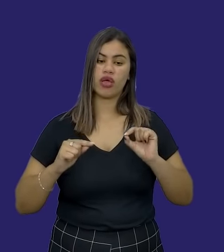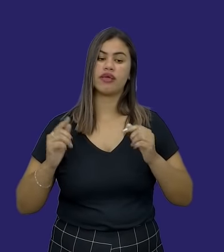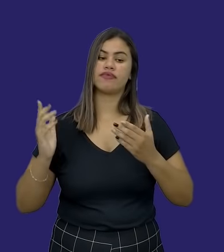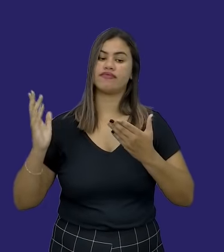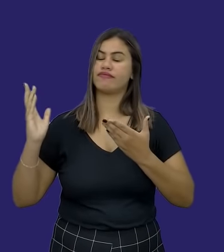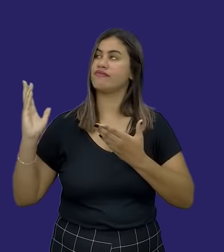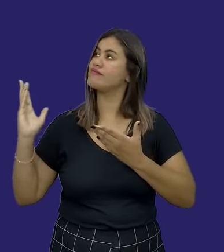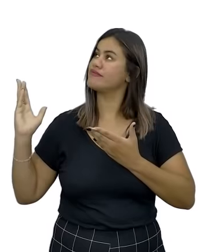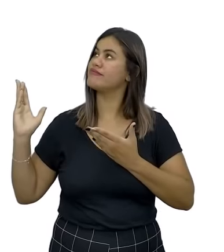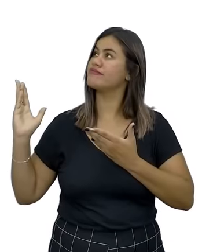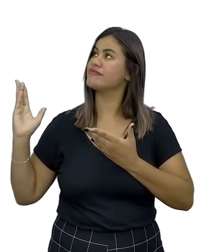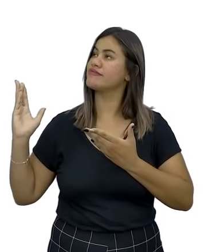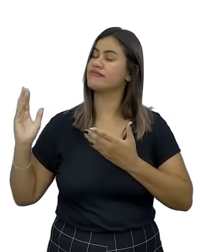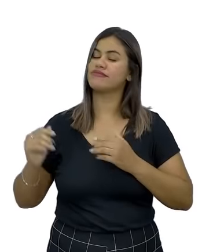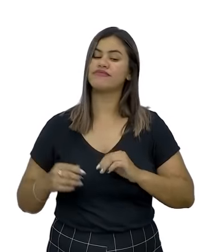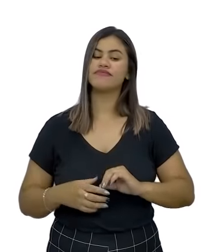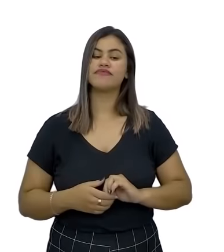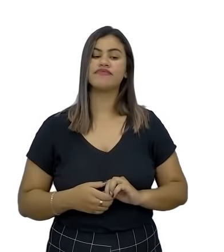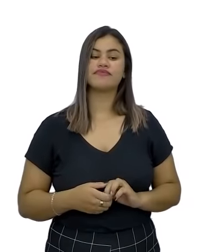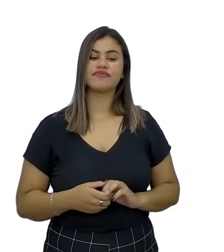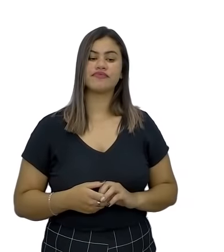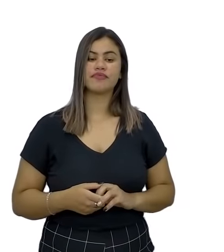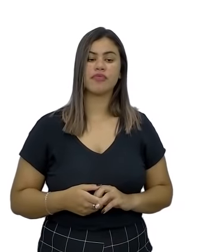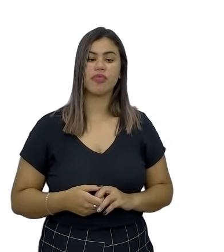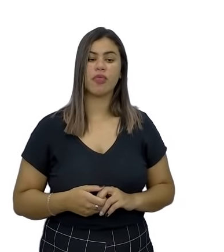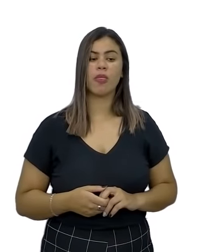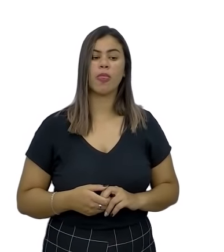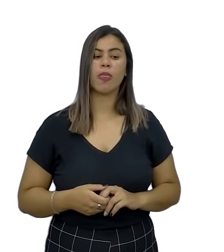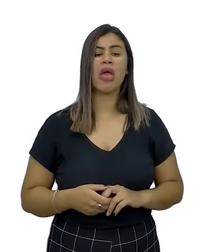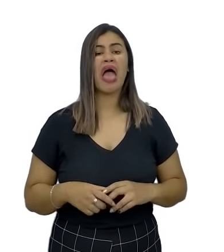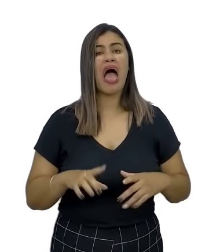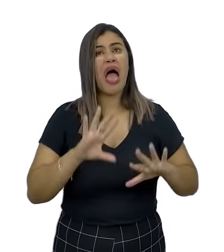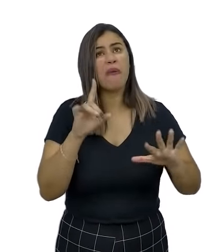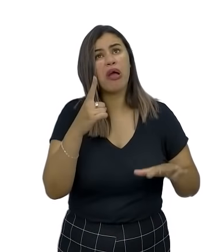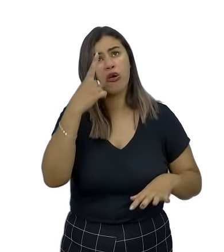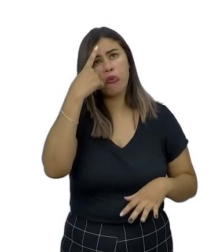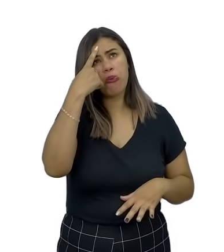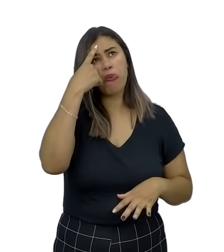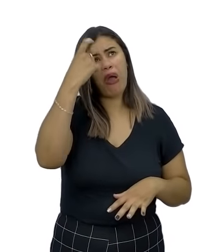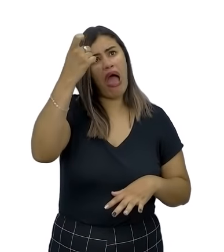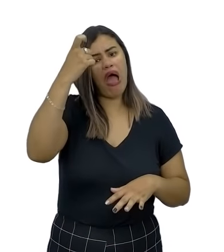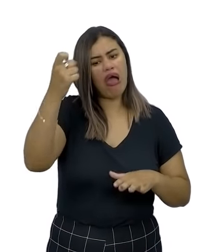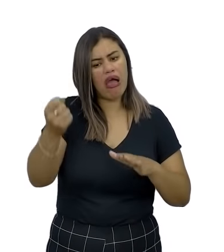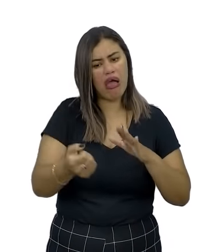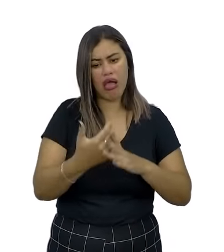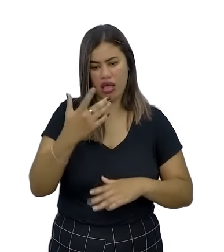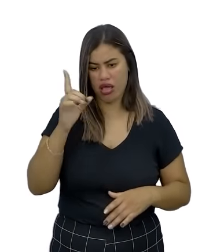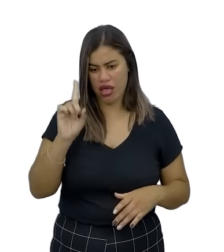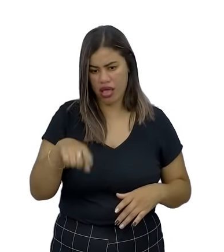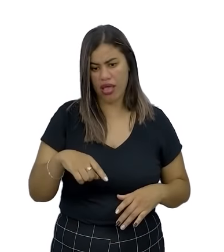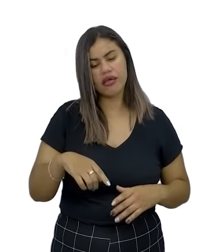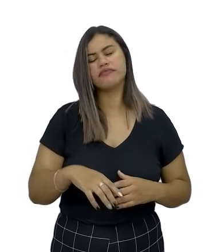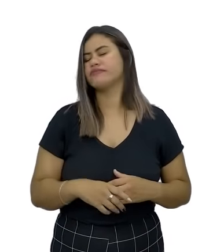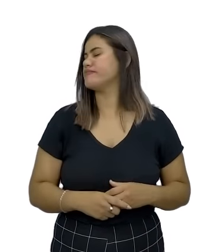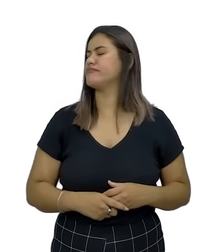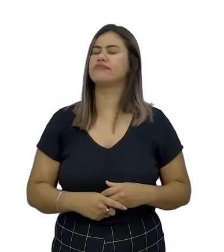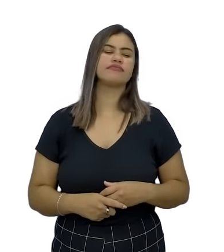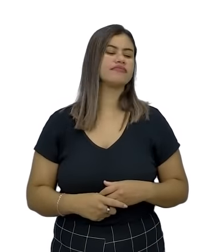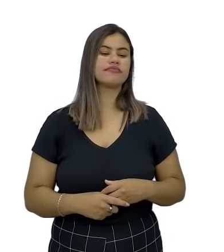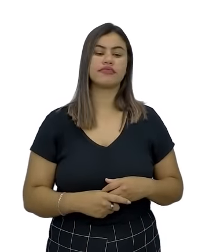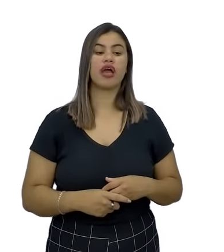a resolução de problemas. Mas nós não tiramos do nada, né? A gente vem pautados aí